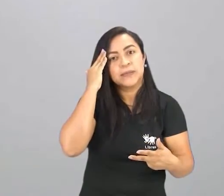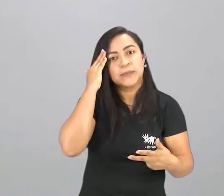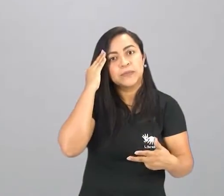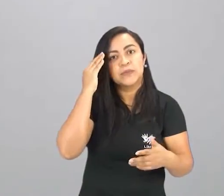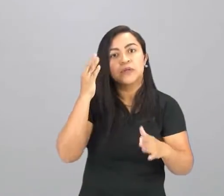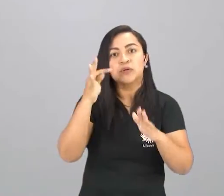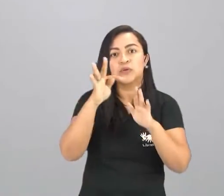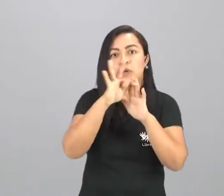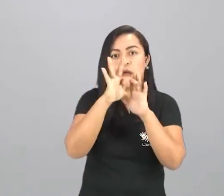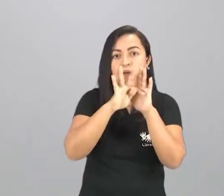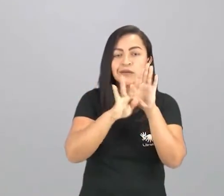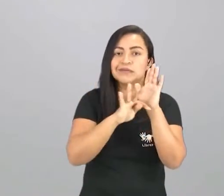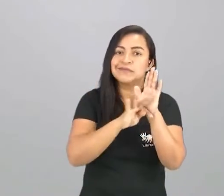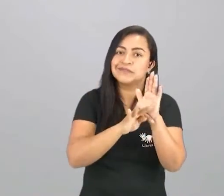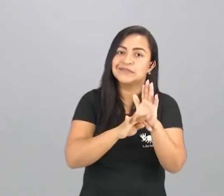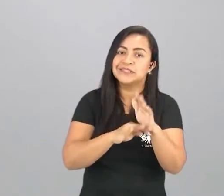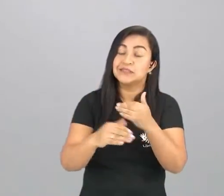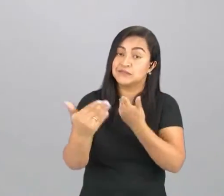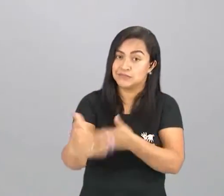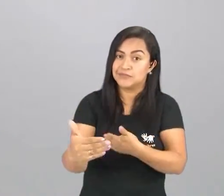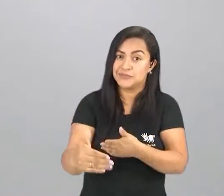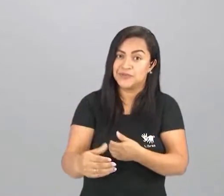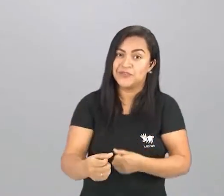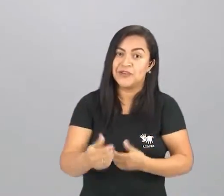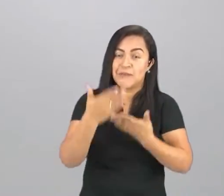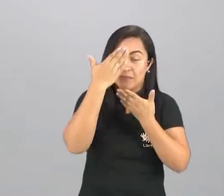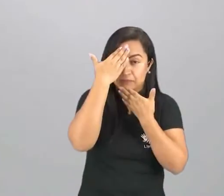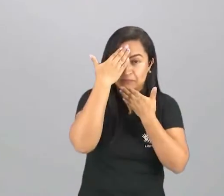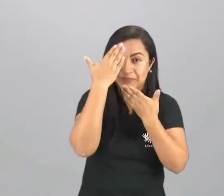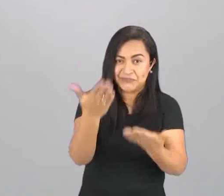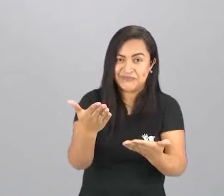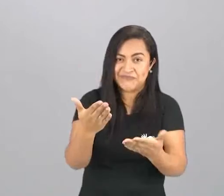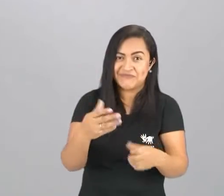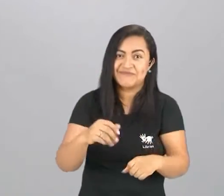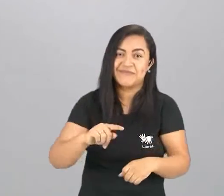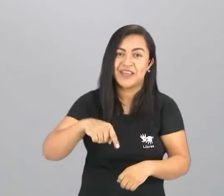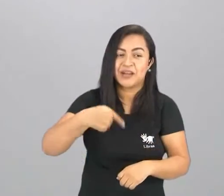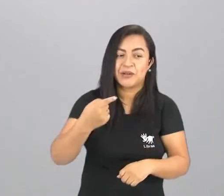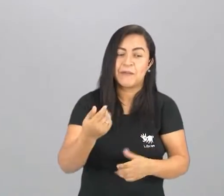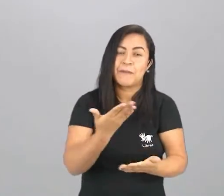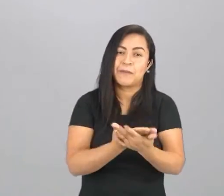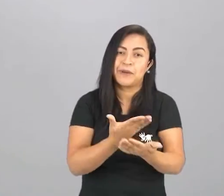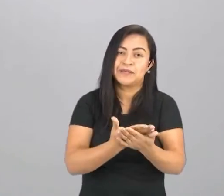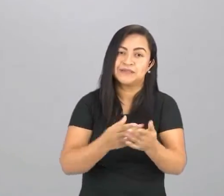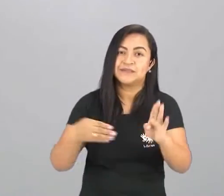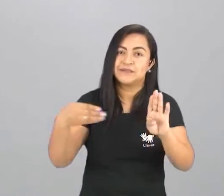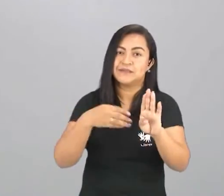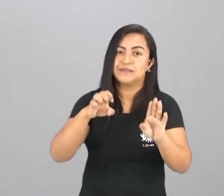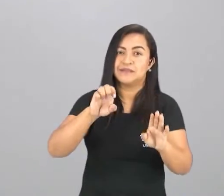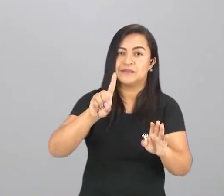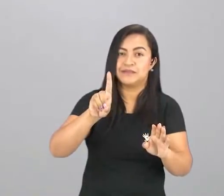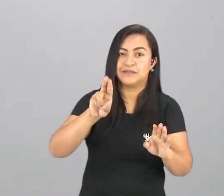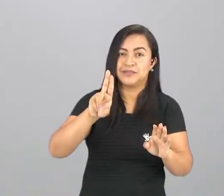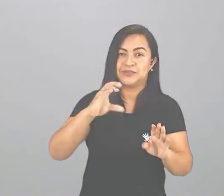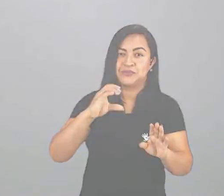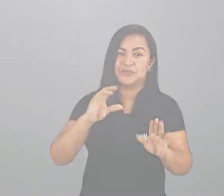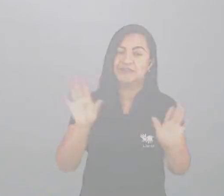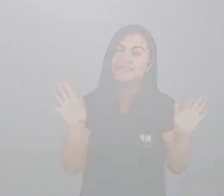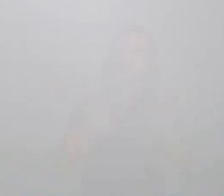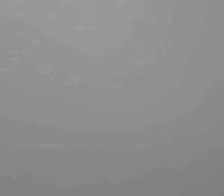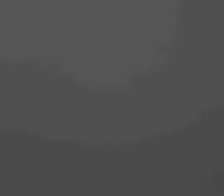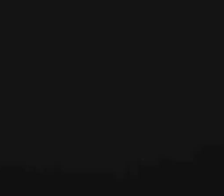dentro de uma prova. Tudo bem? Muito obrigado. Para mais aulas como essa, acesse a plataforma Eduque. Até a próxima!